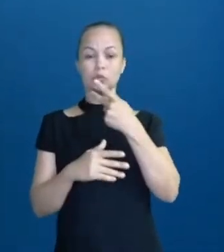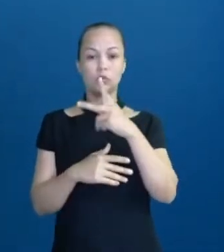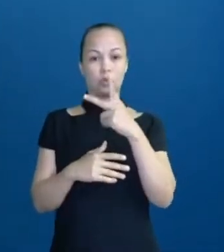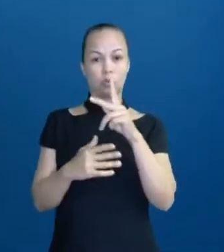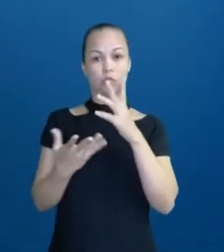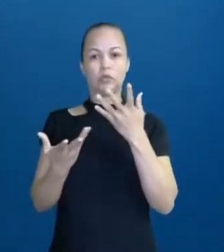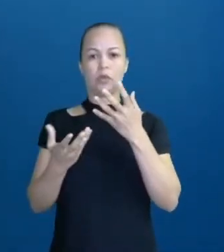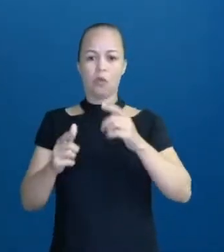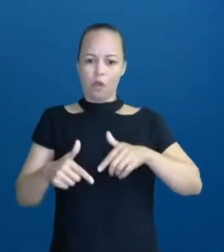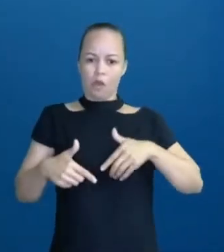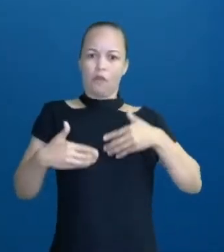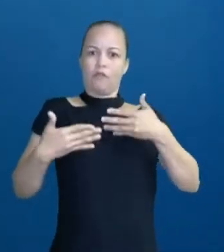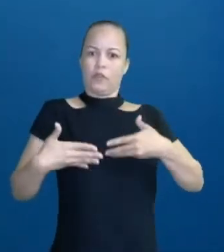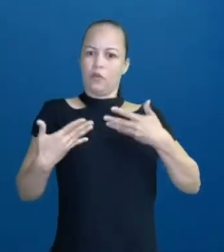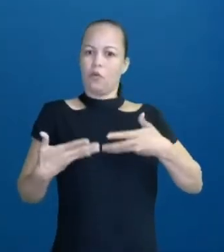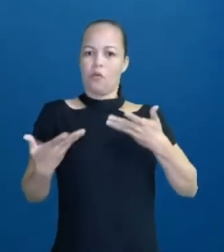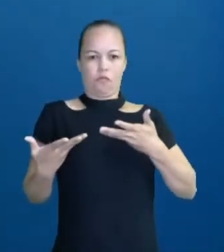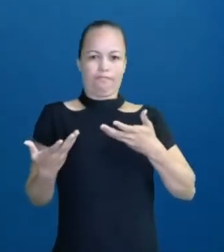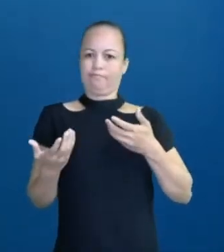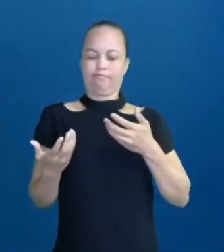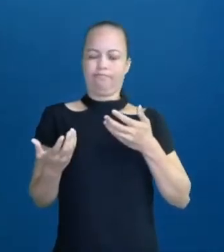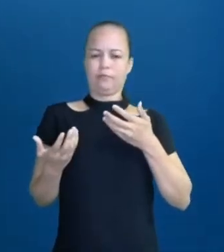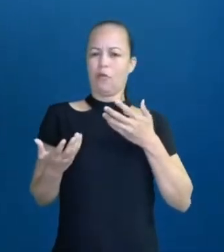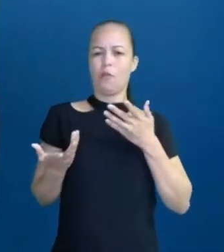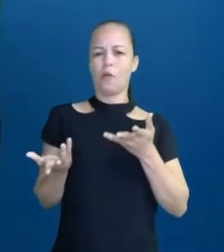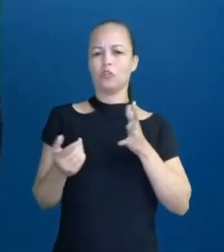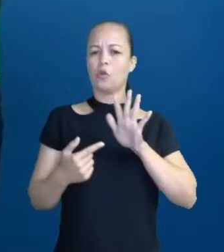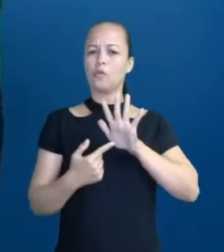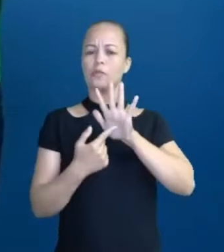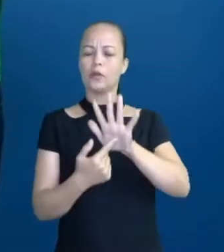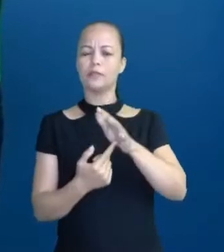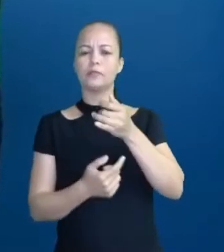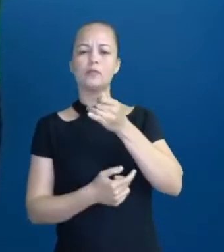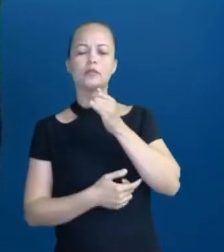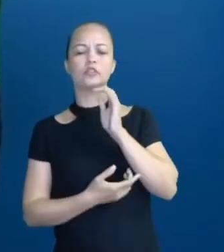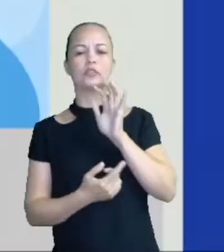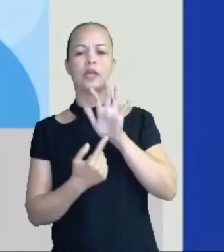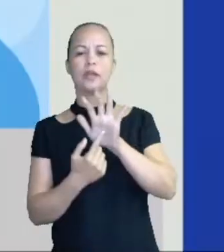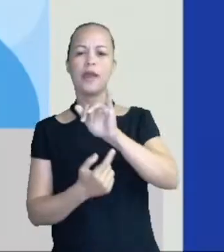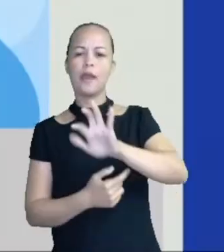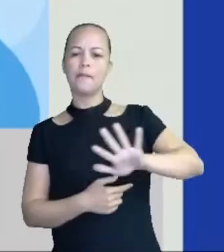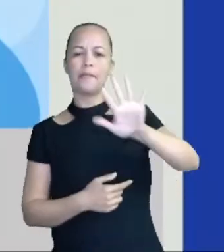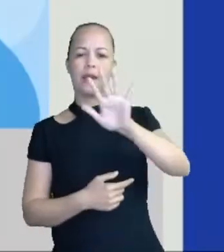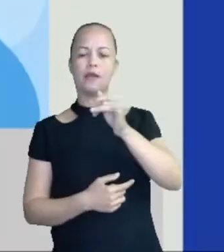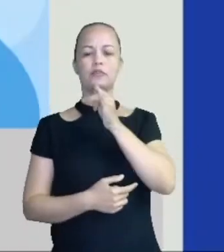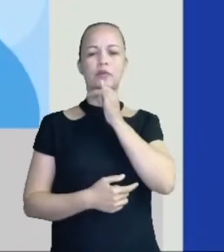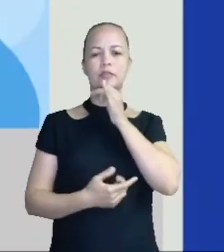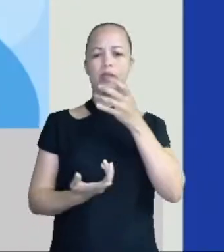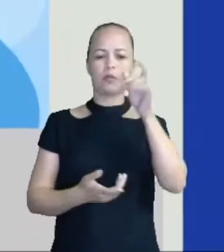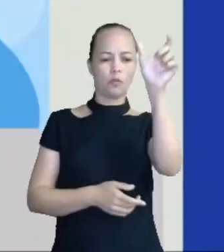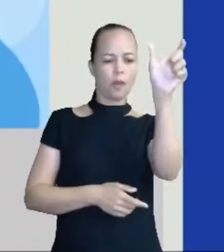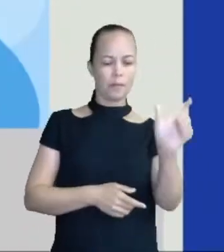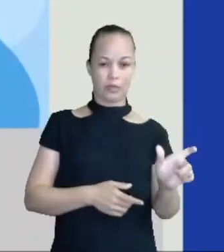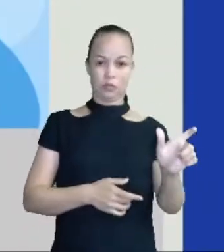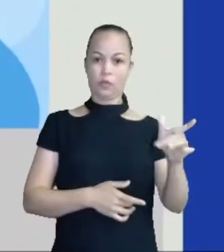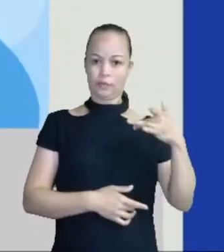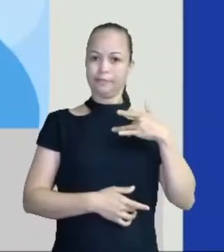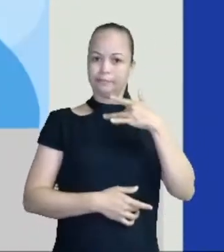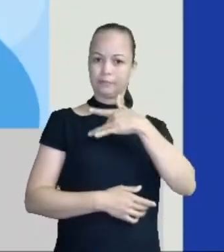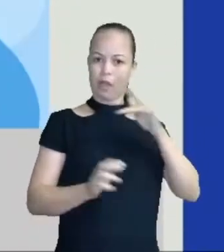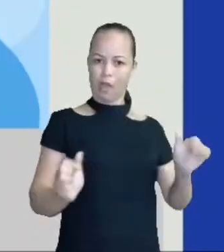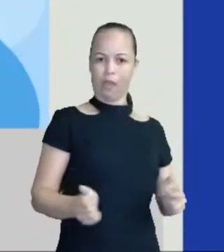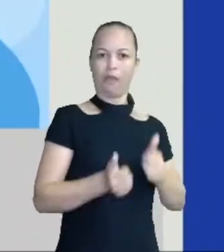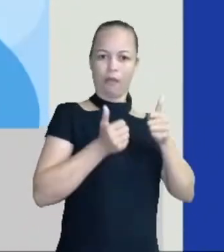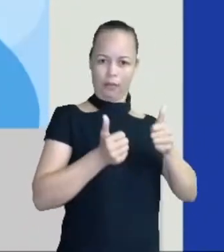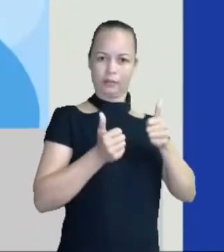todo o seu vigor, toda a sua potencialidade. Como, por exemplo, a gente consegue observar na imagem os exemplos de uma pessoa saudável,